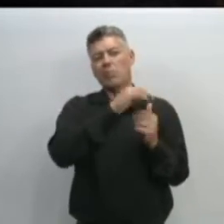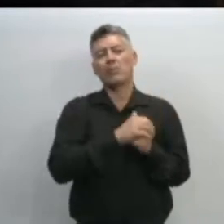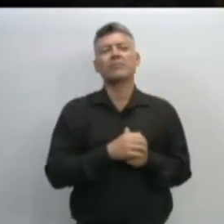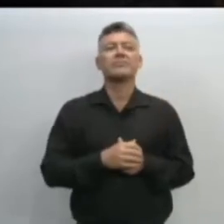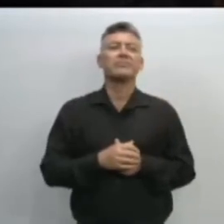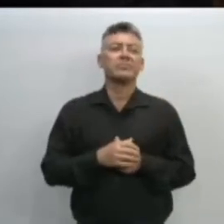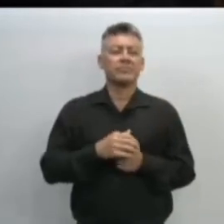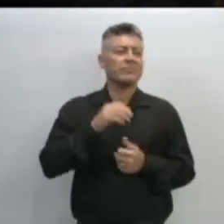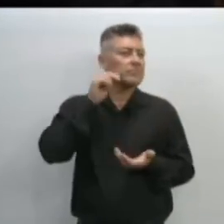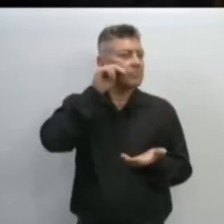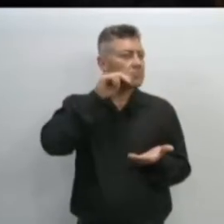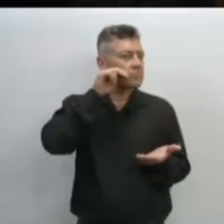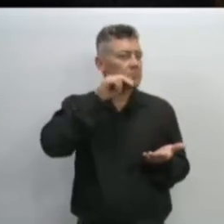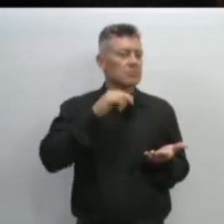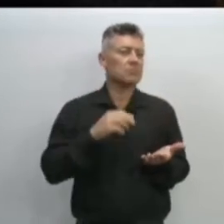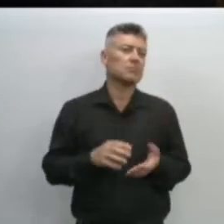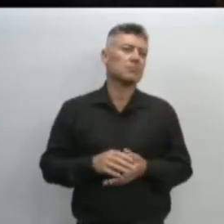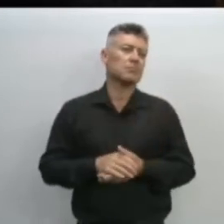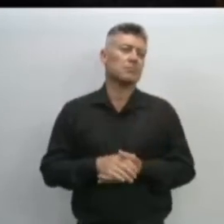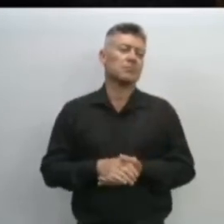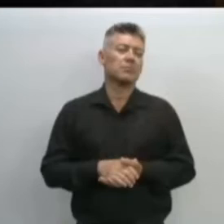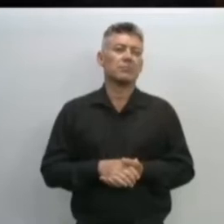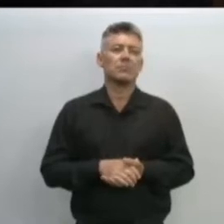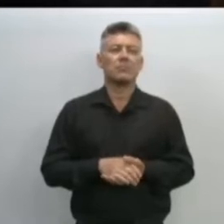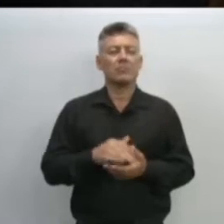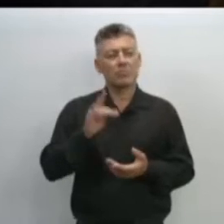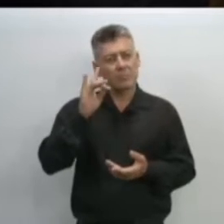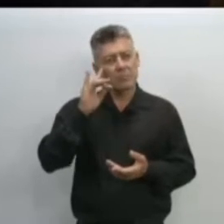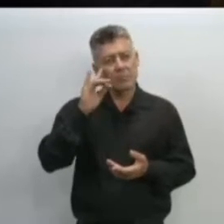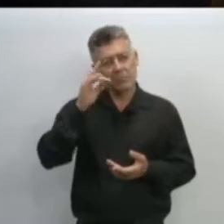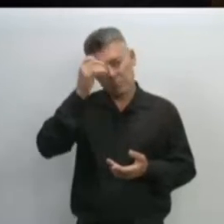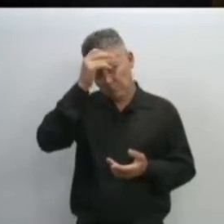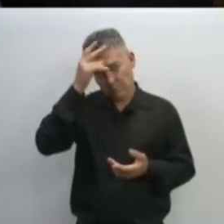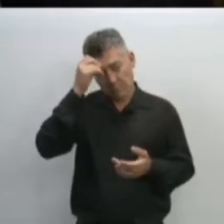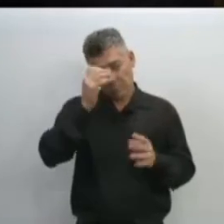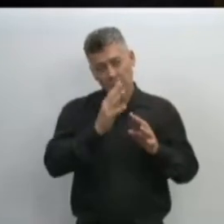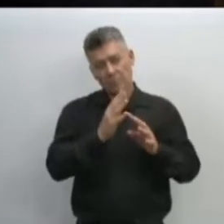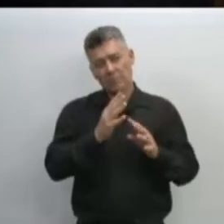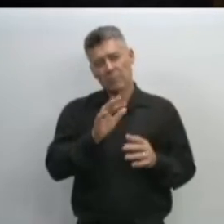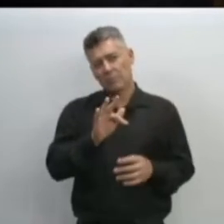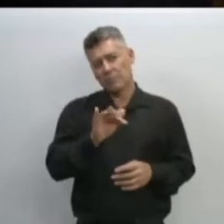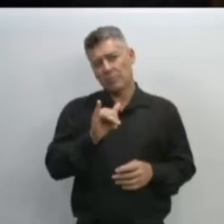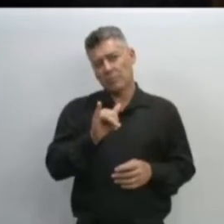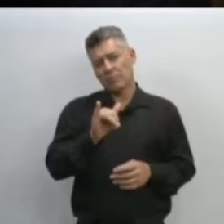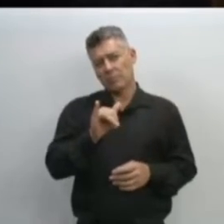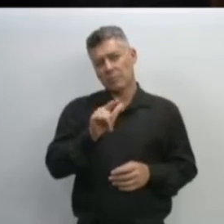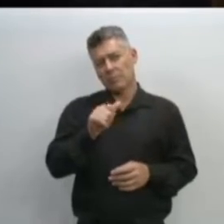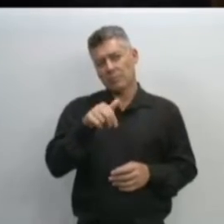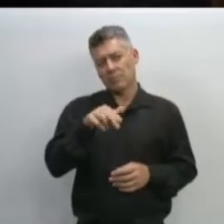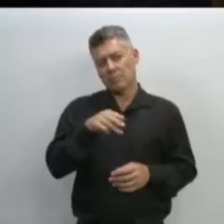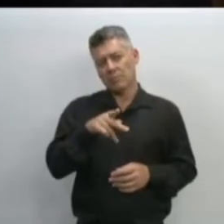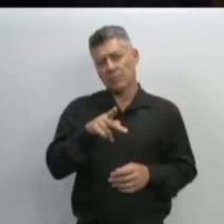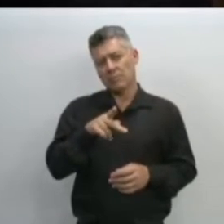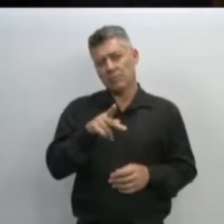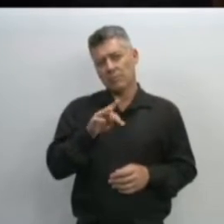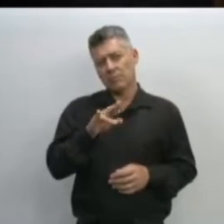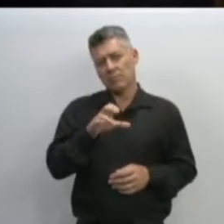município de Natal o Dia Municipal da Filantropia, em discussão